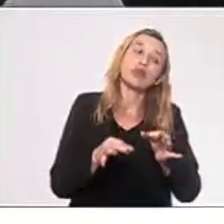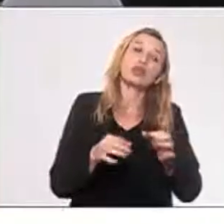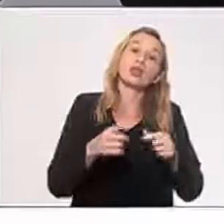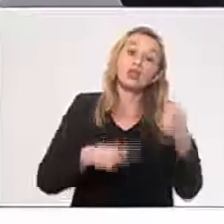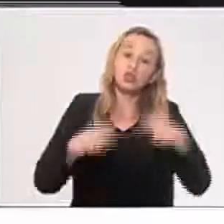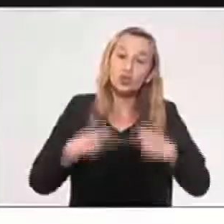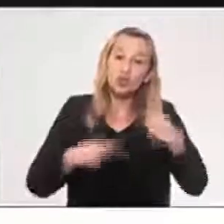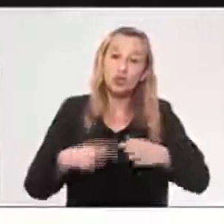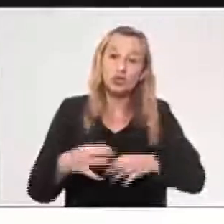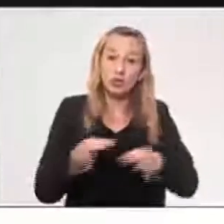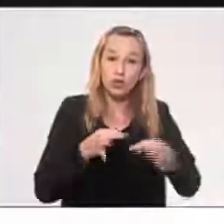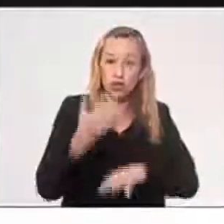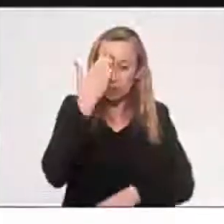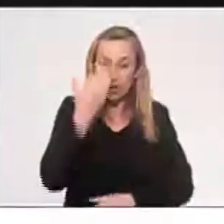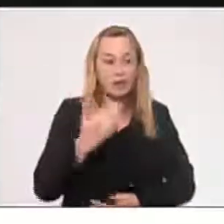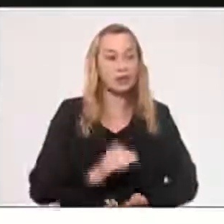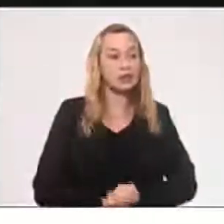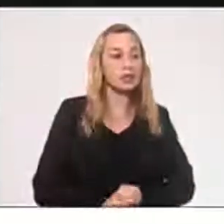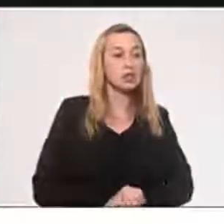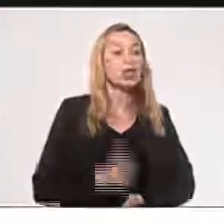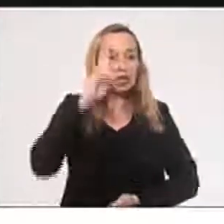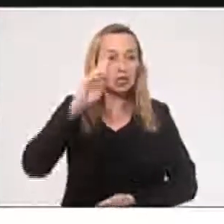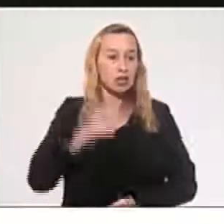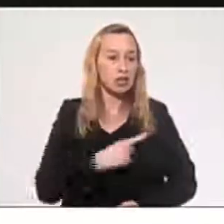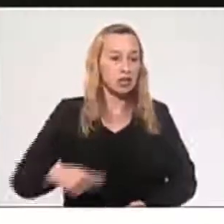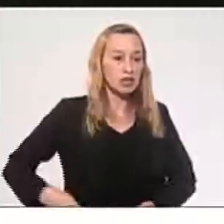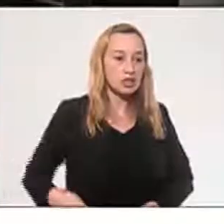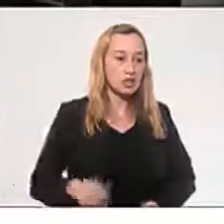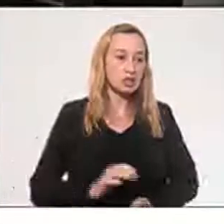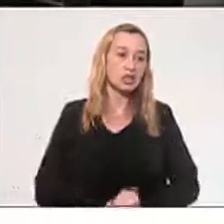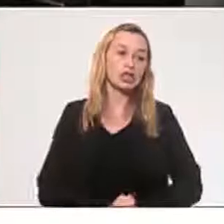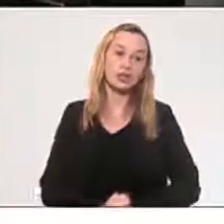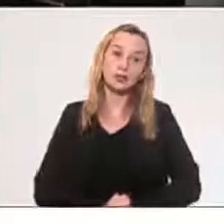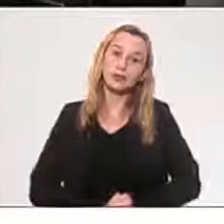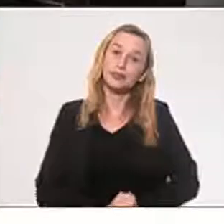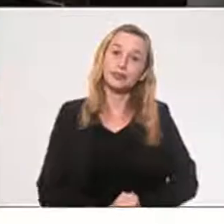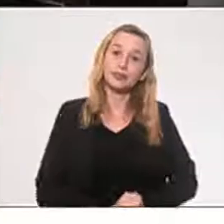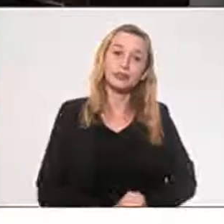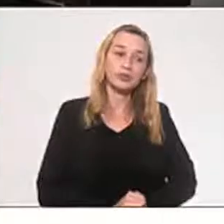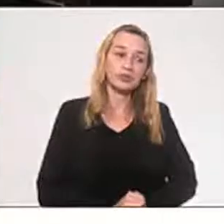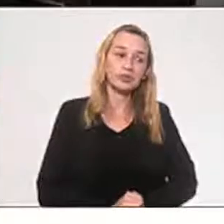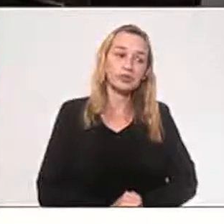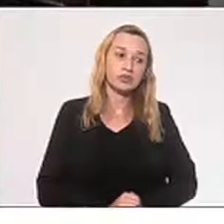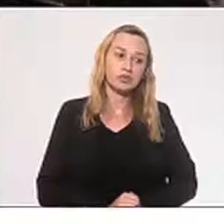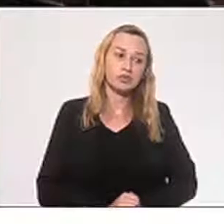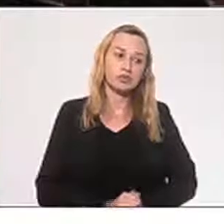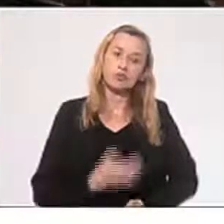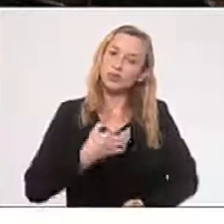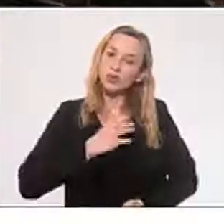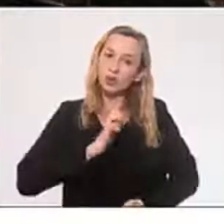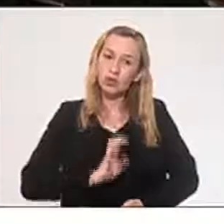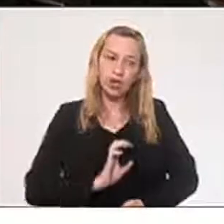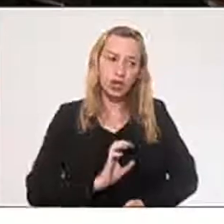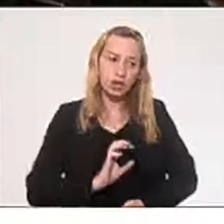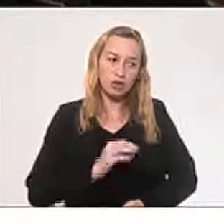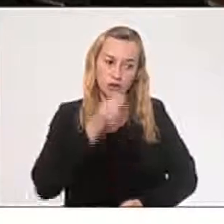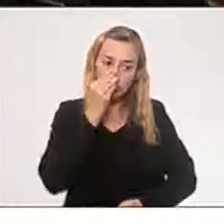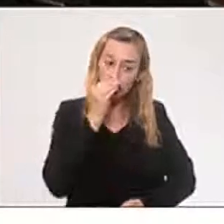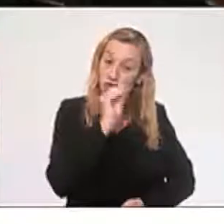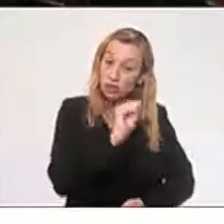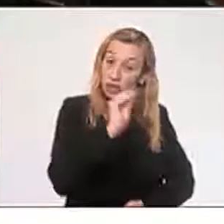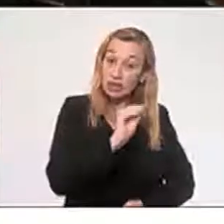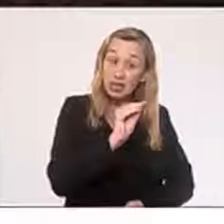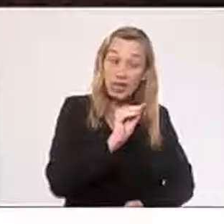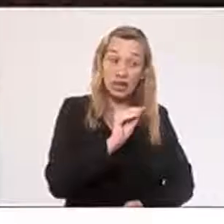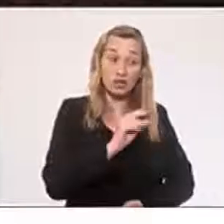Senhor presidente, sem querer rebater Vossa Excelência, nem